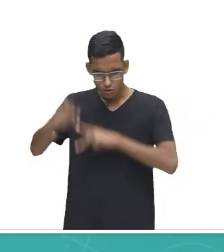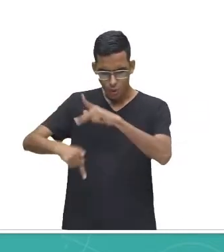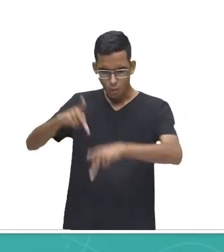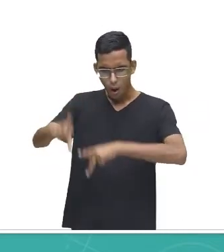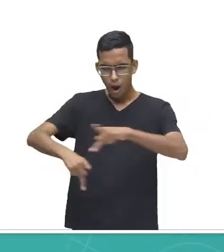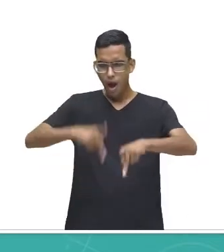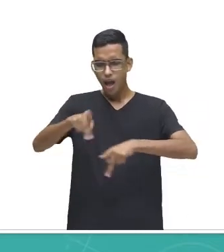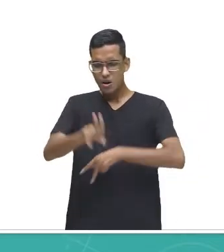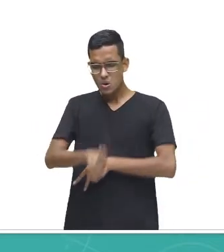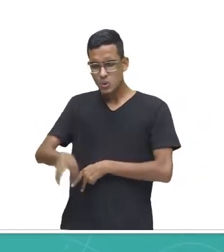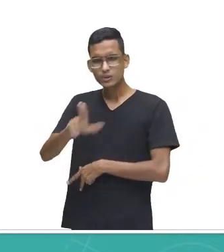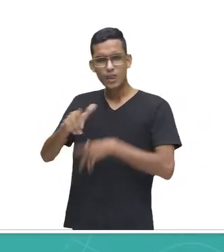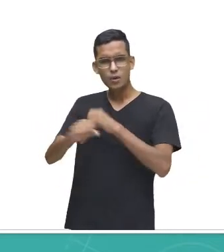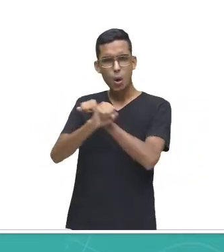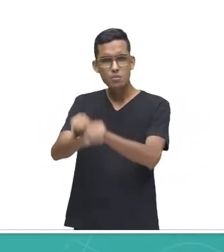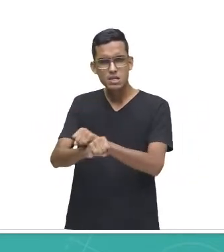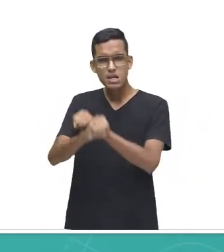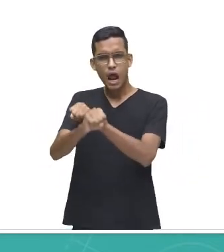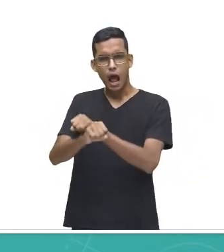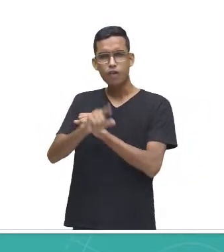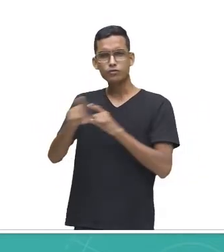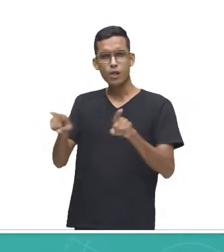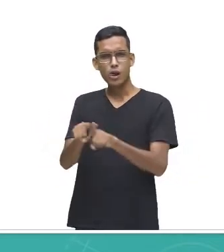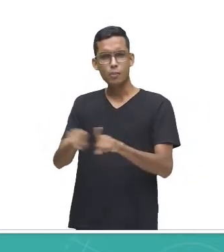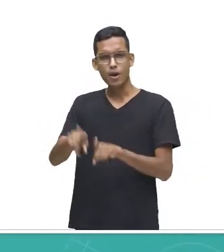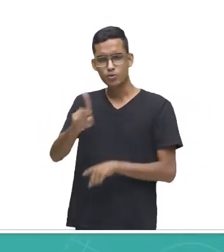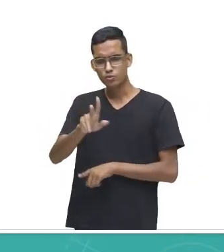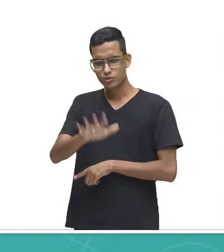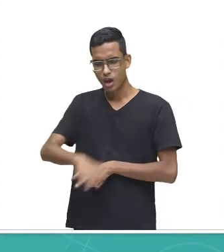como instrumento de trabalho, né?